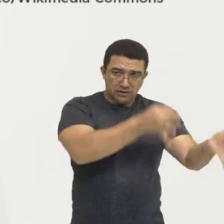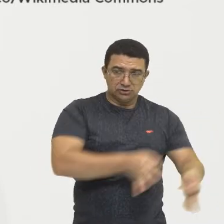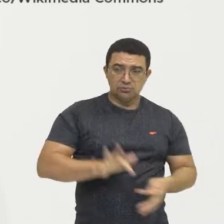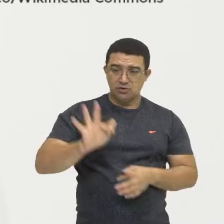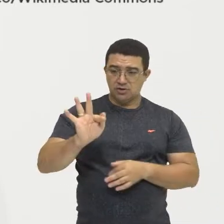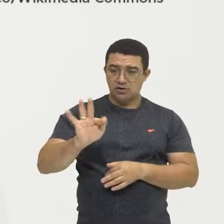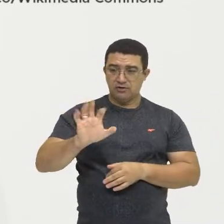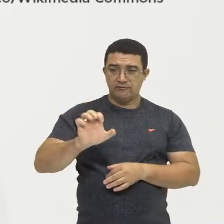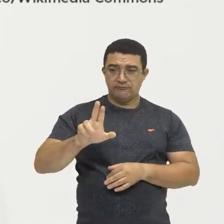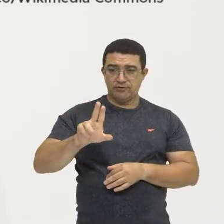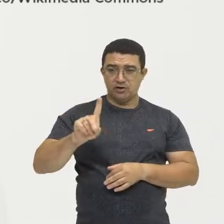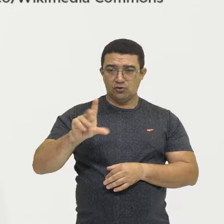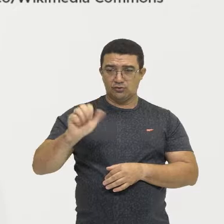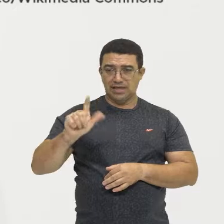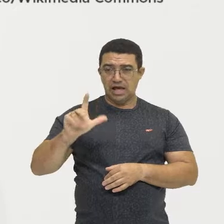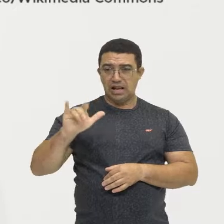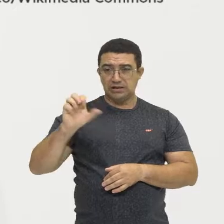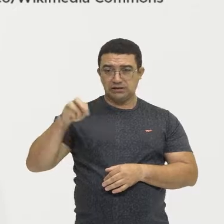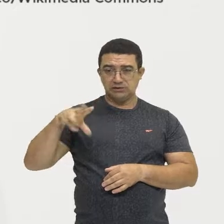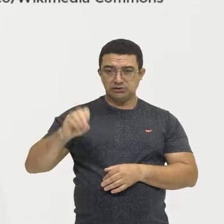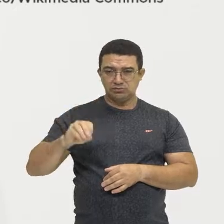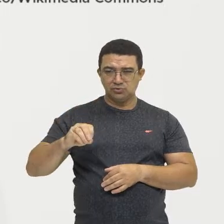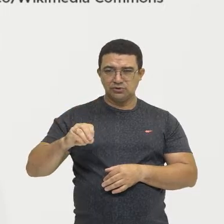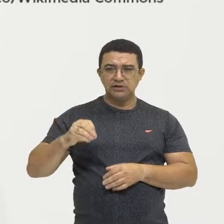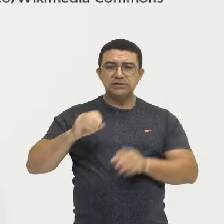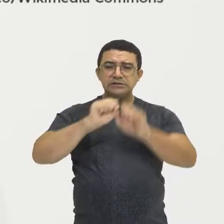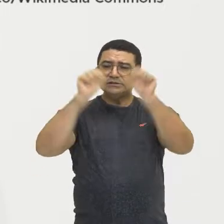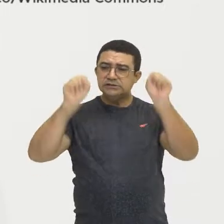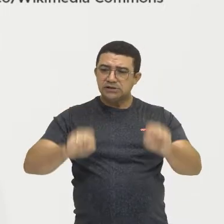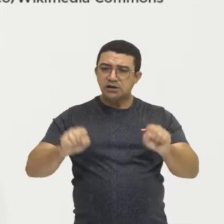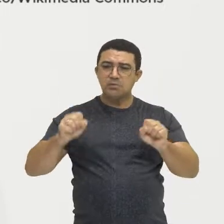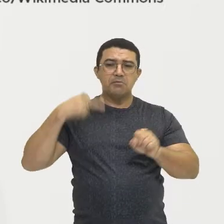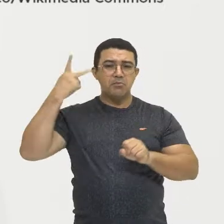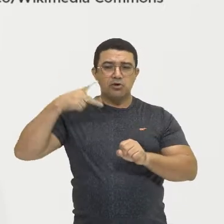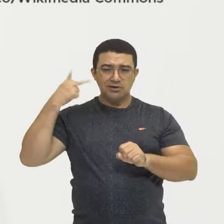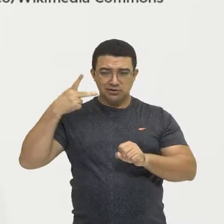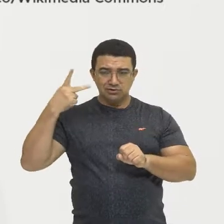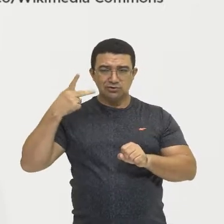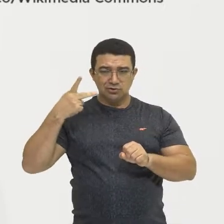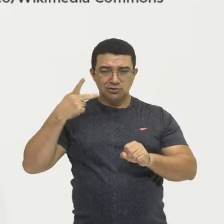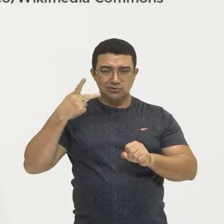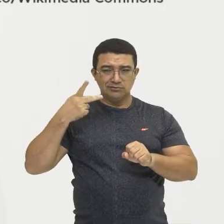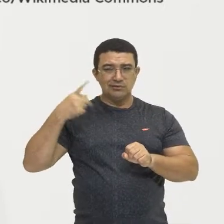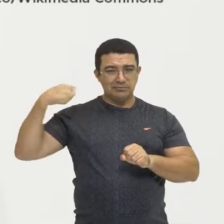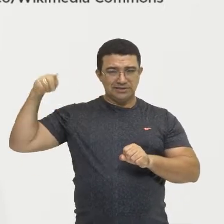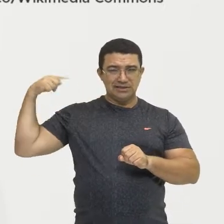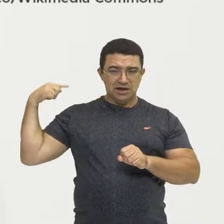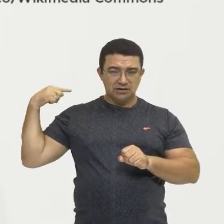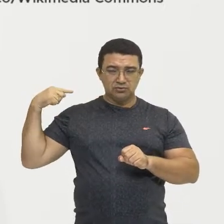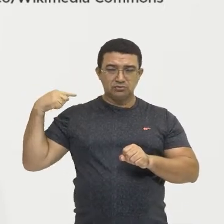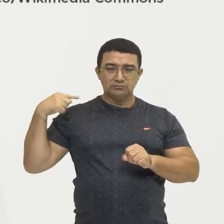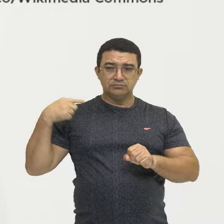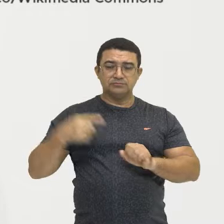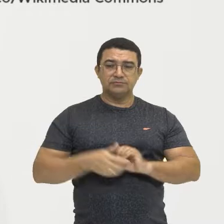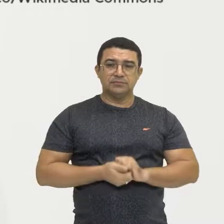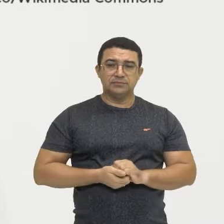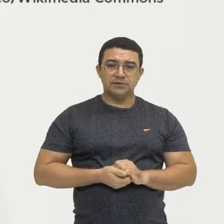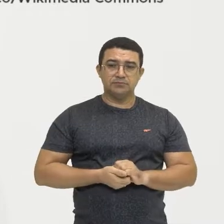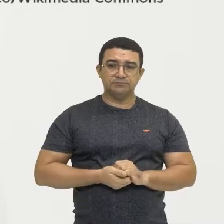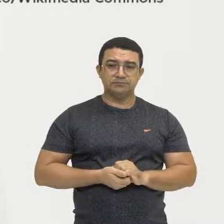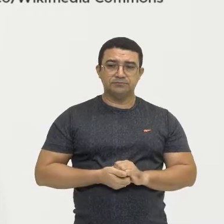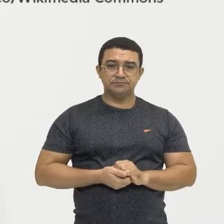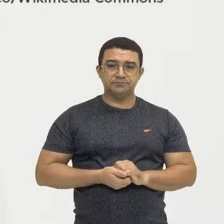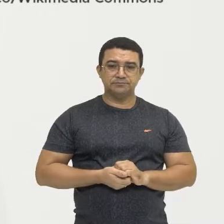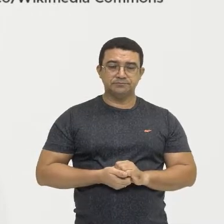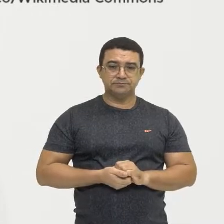aí, que é o sistema político, né, a estrutura, então, política, econômica e social, o sistema